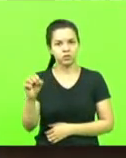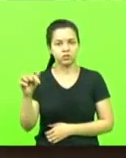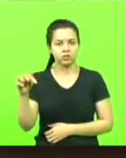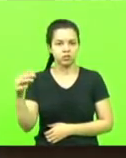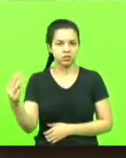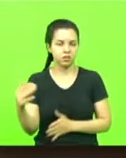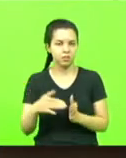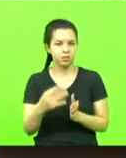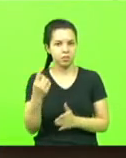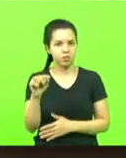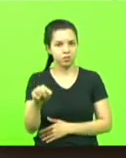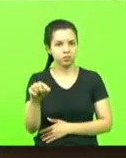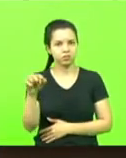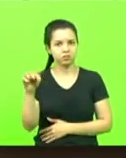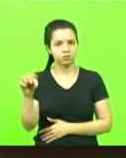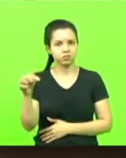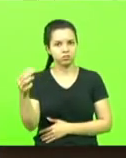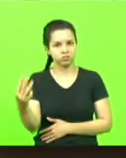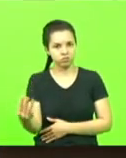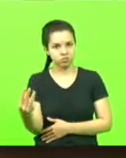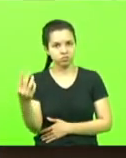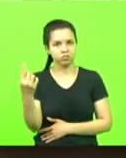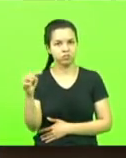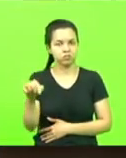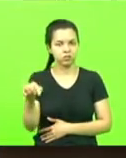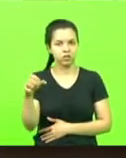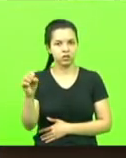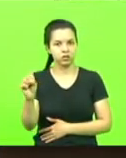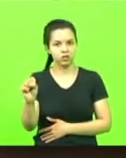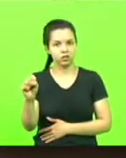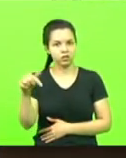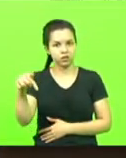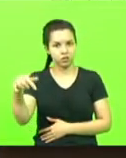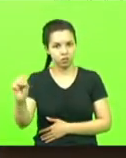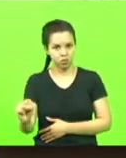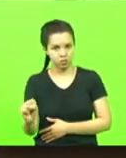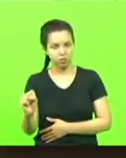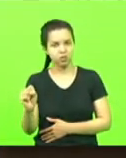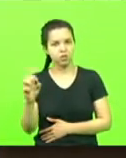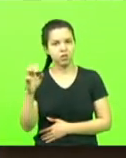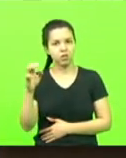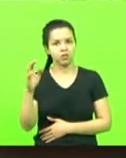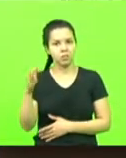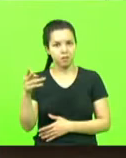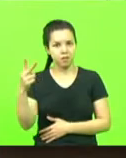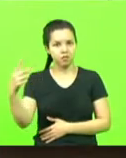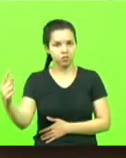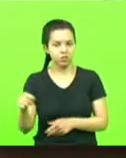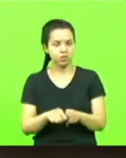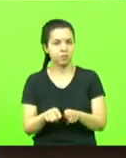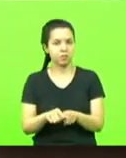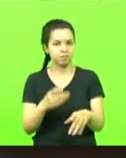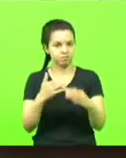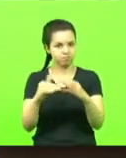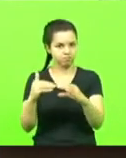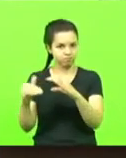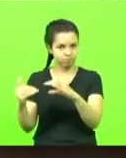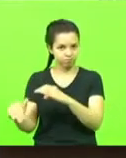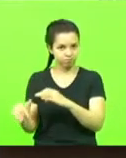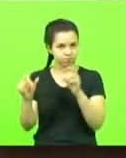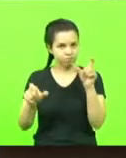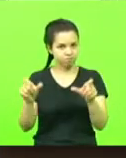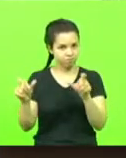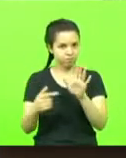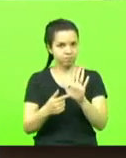1876, 1878 e 1879/2021 e comunicou que encaminhará aos destinatários